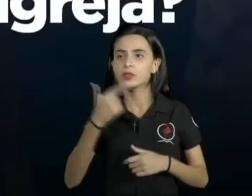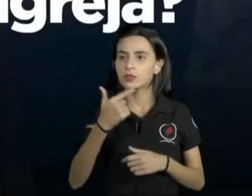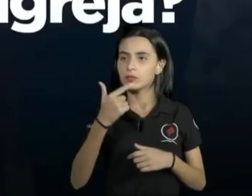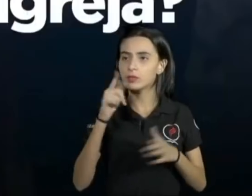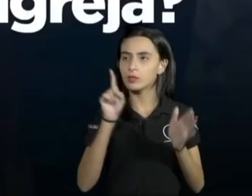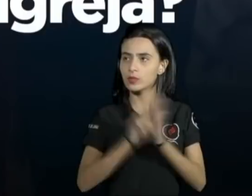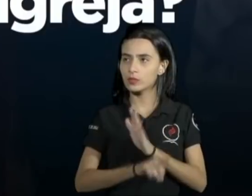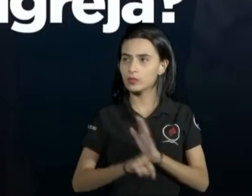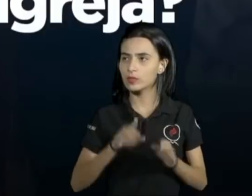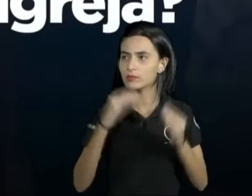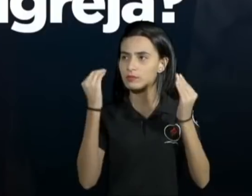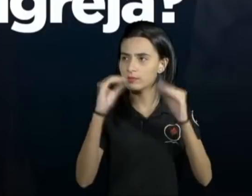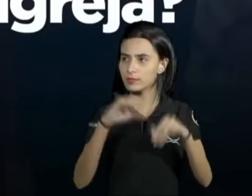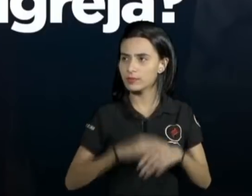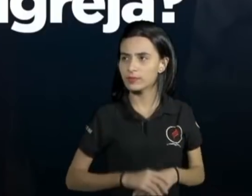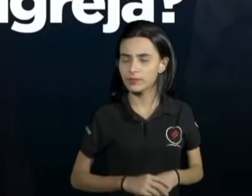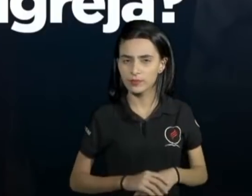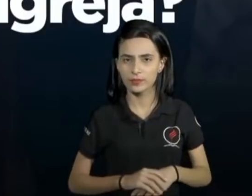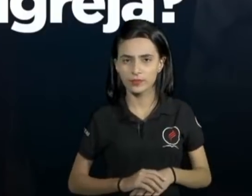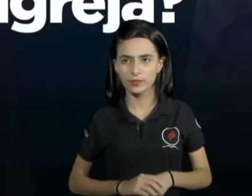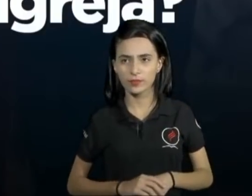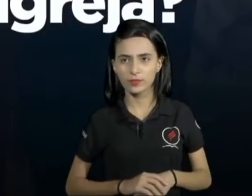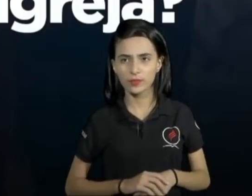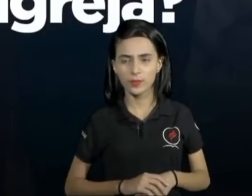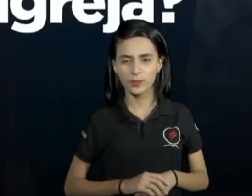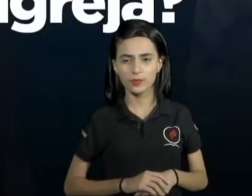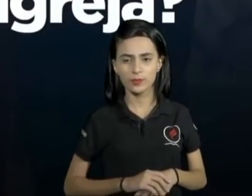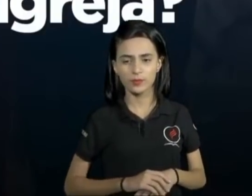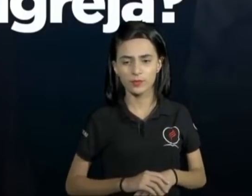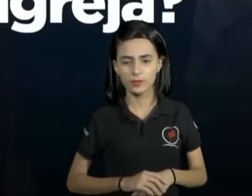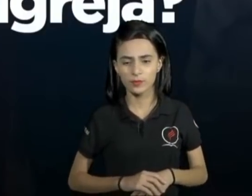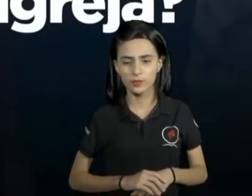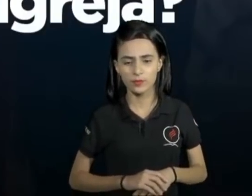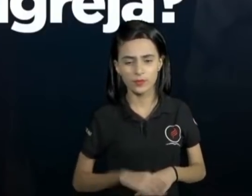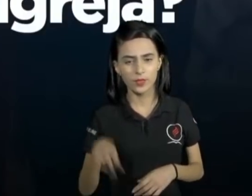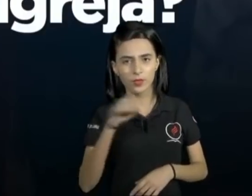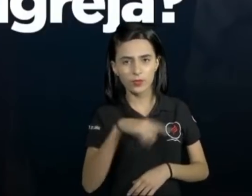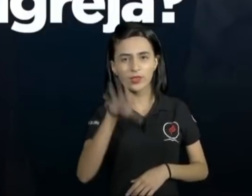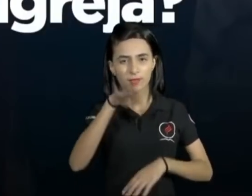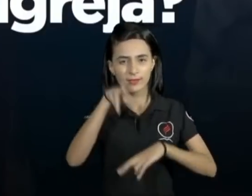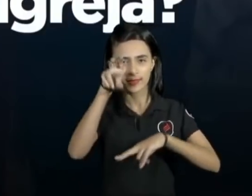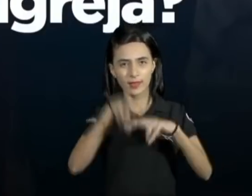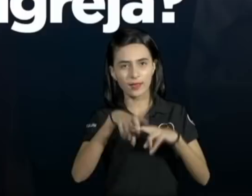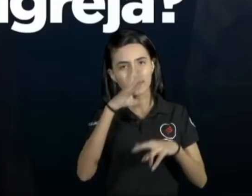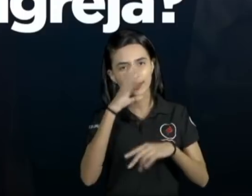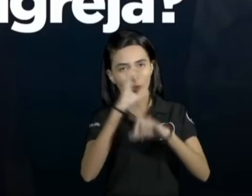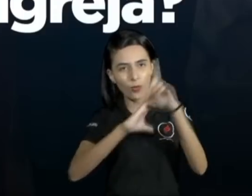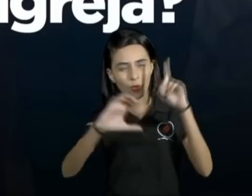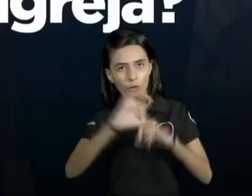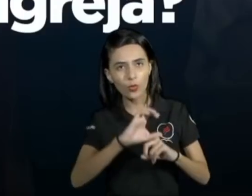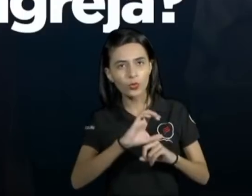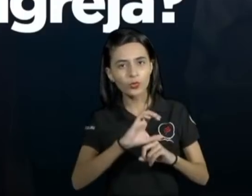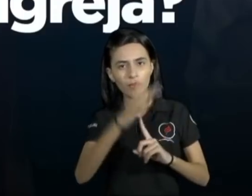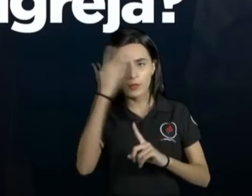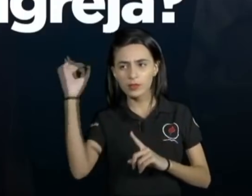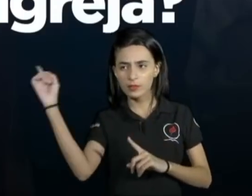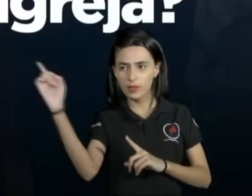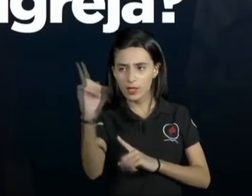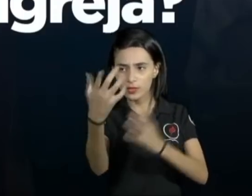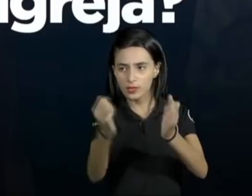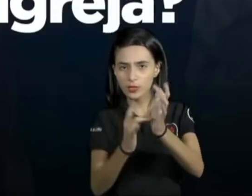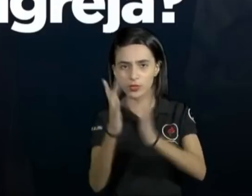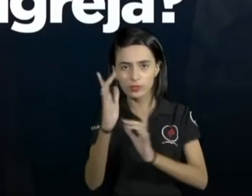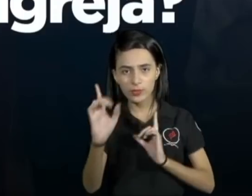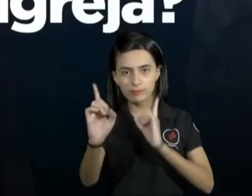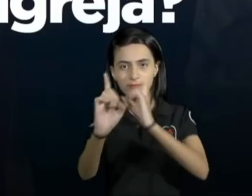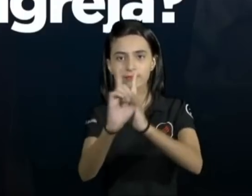favor coloque aí Quantas vezes você saiu do seu lugar para apoiar alguém que aceitou a Cristo na